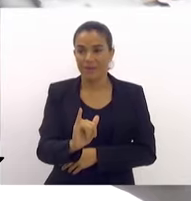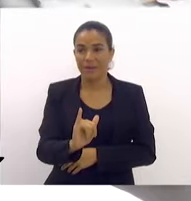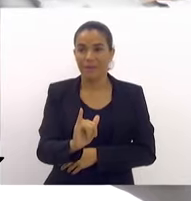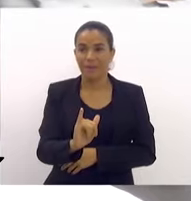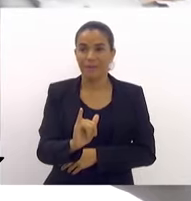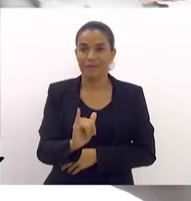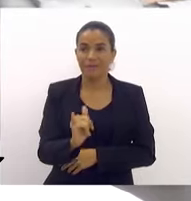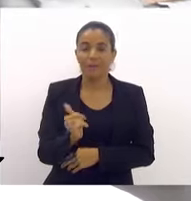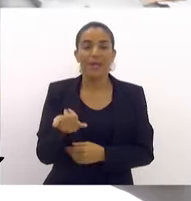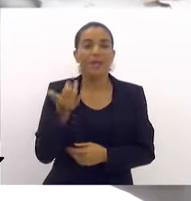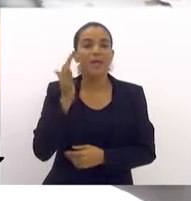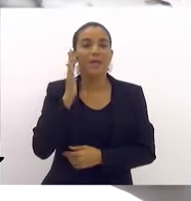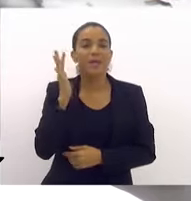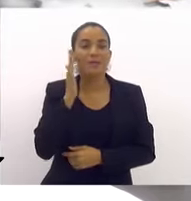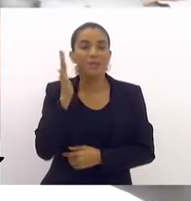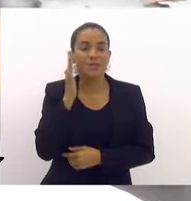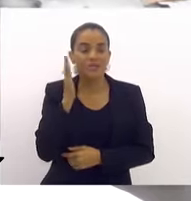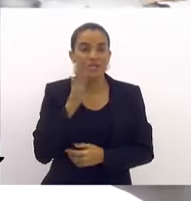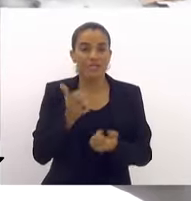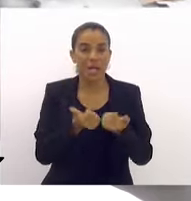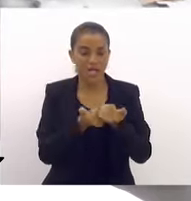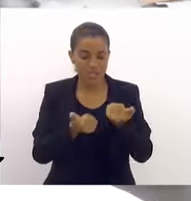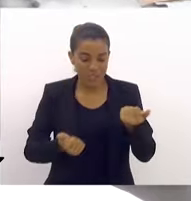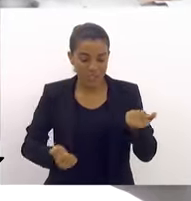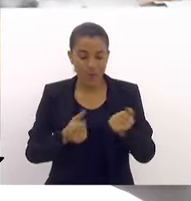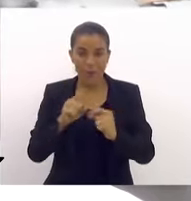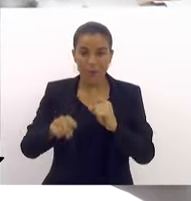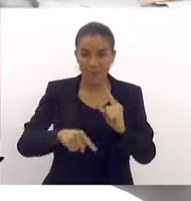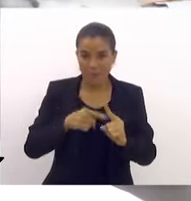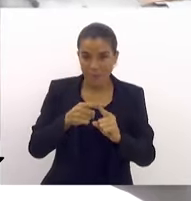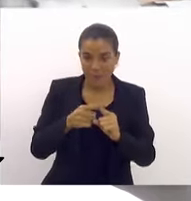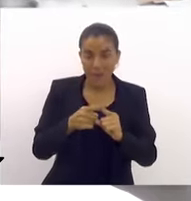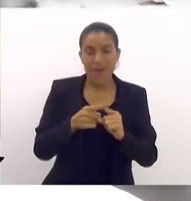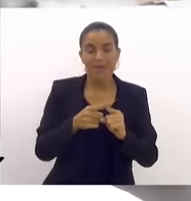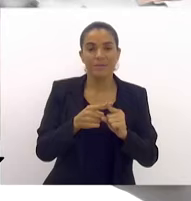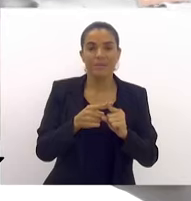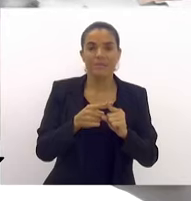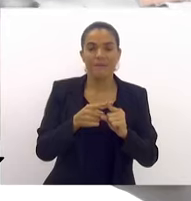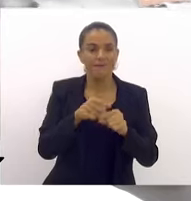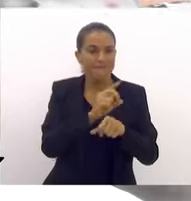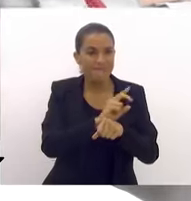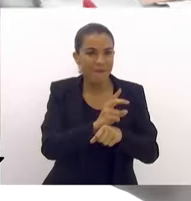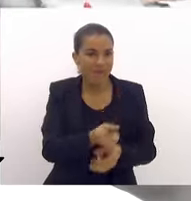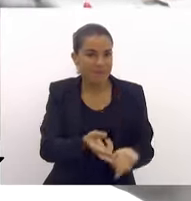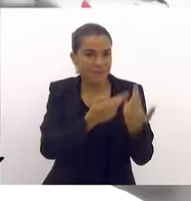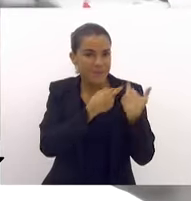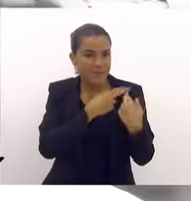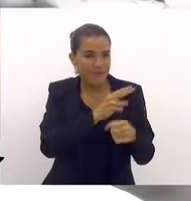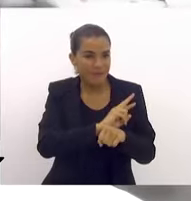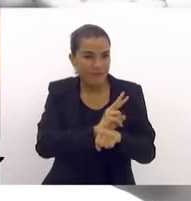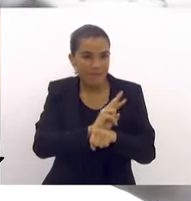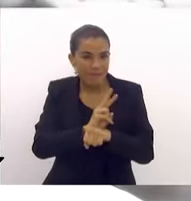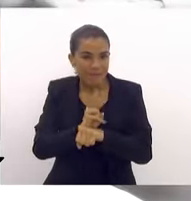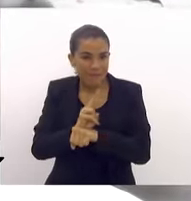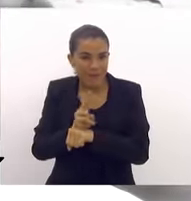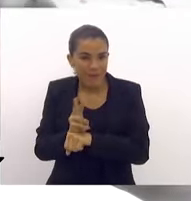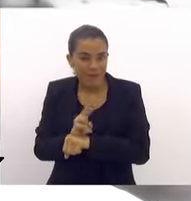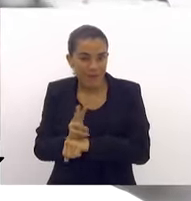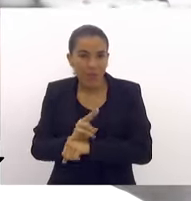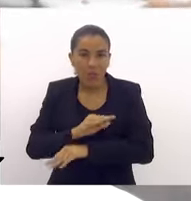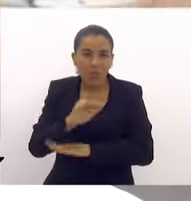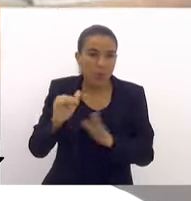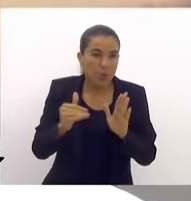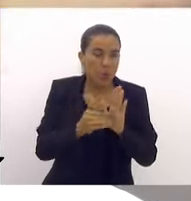agora imagina se, além disso, esses assessores tiverem, junto com os seus aí, que verificar todas as normas, se